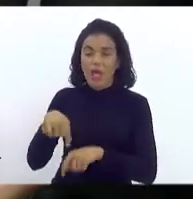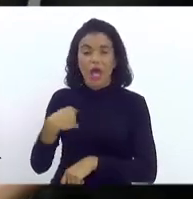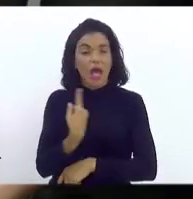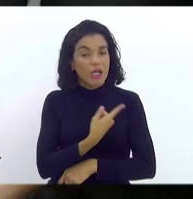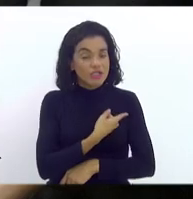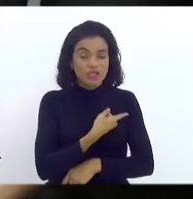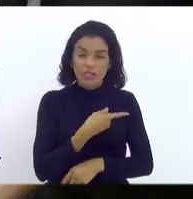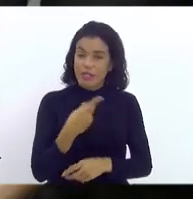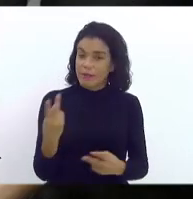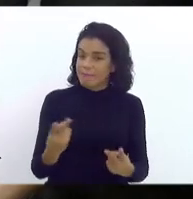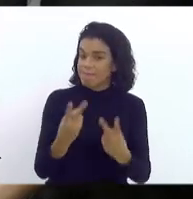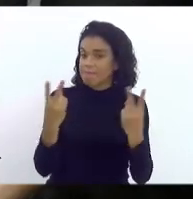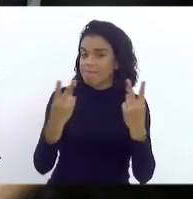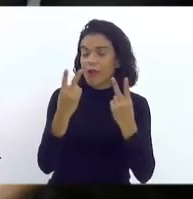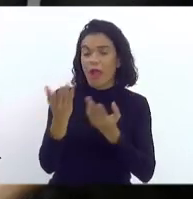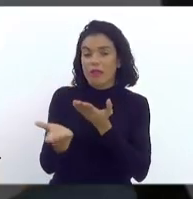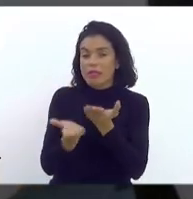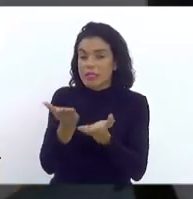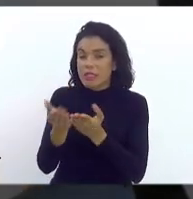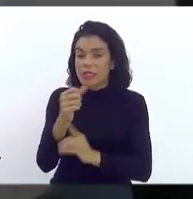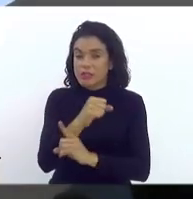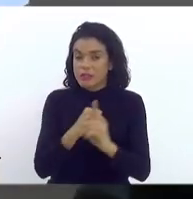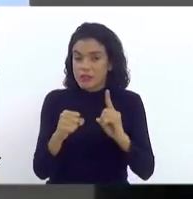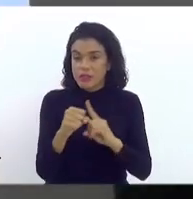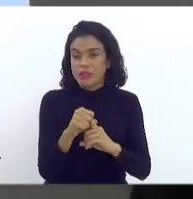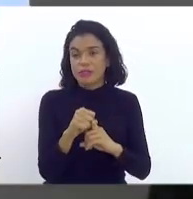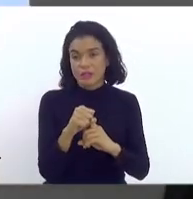por atender a sociedade